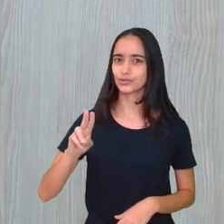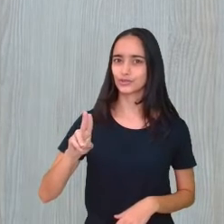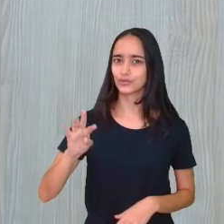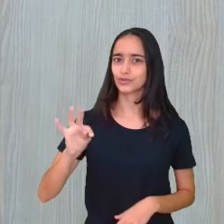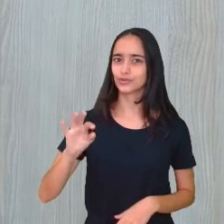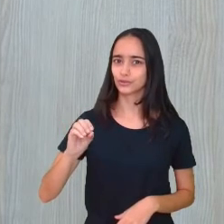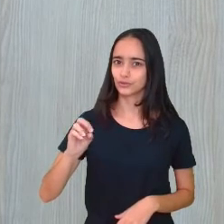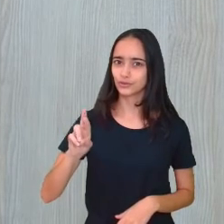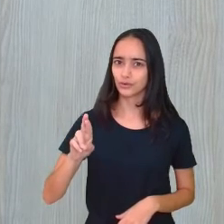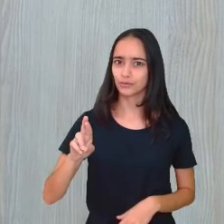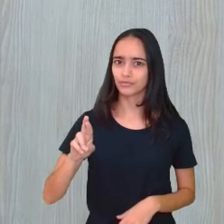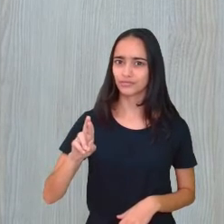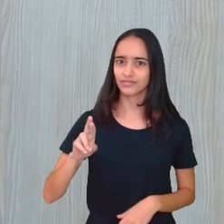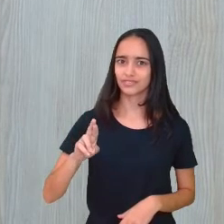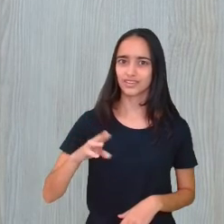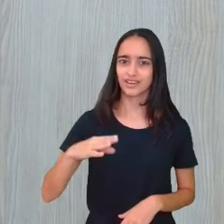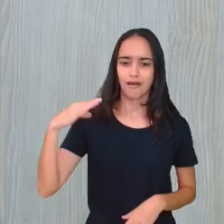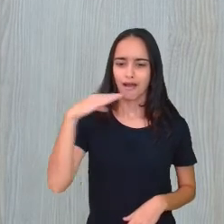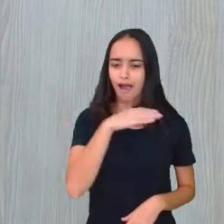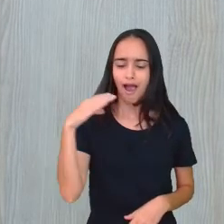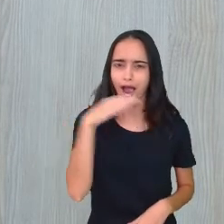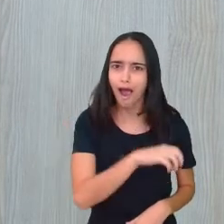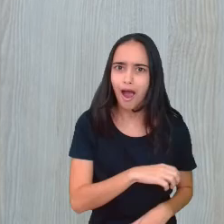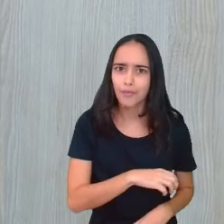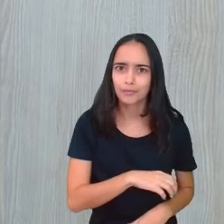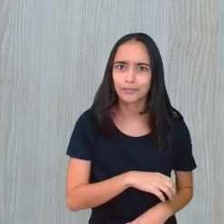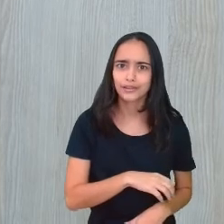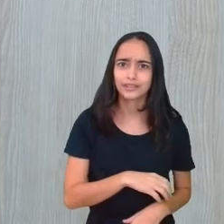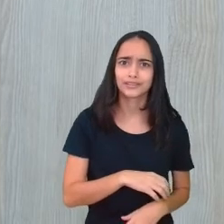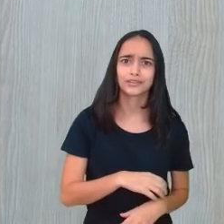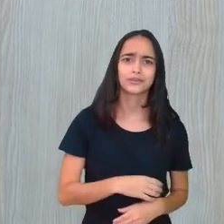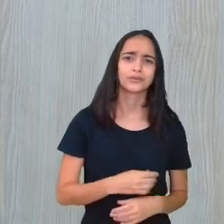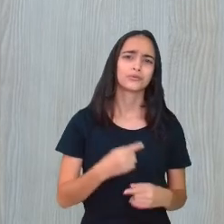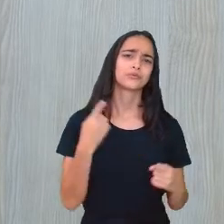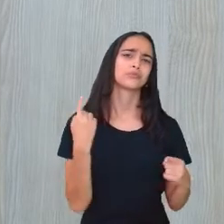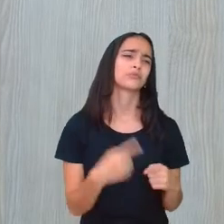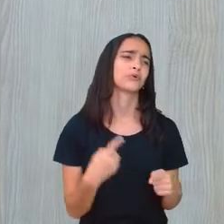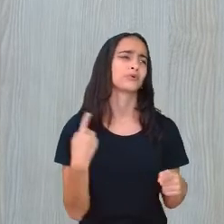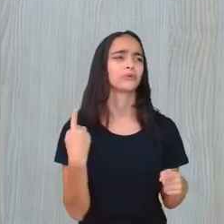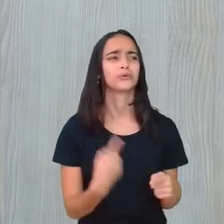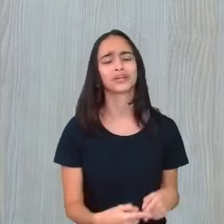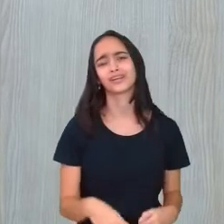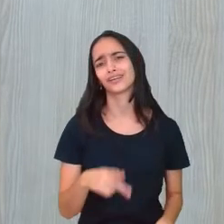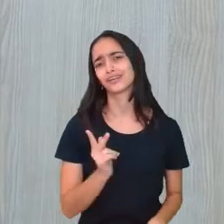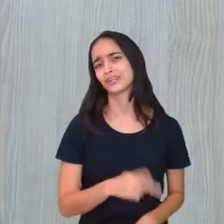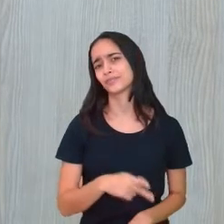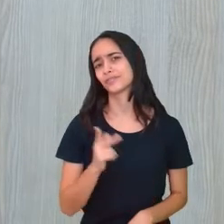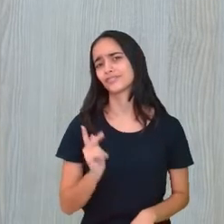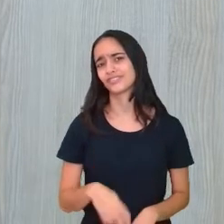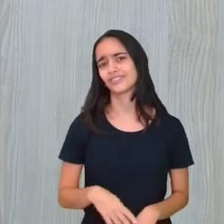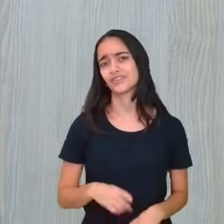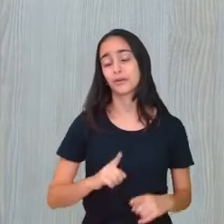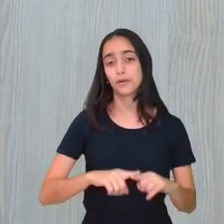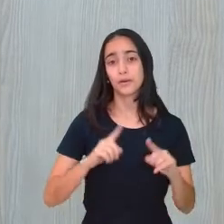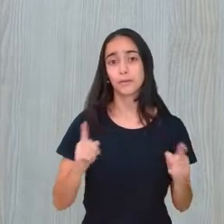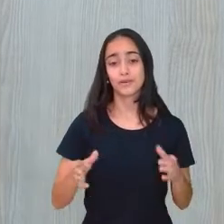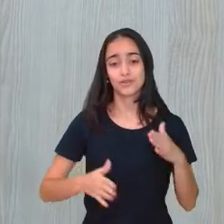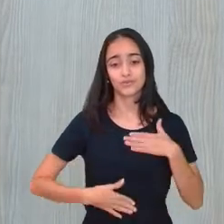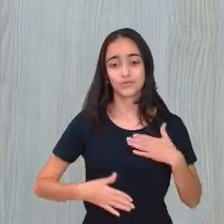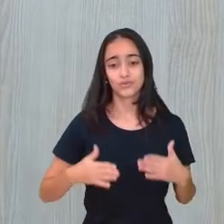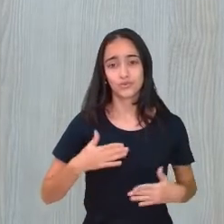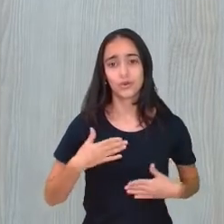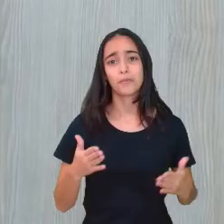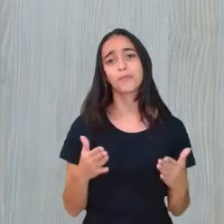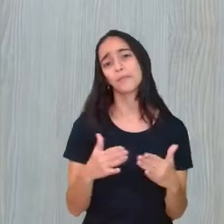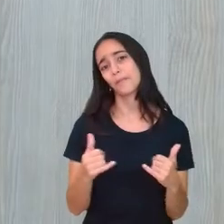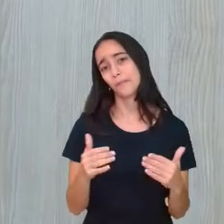velocidade. É, Mas, meu exato. filho, pra quê fazer isso com tia Gine? Não faça não. Ele fez, mas seu corpo já está pedindo. Aumentou Exatamente.